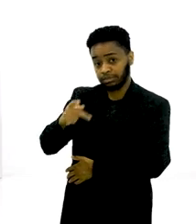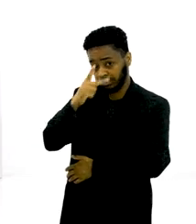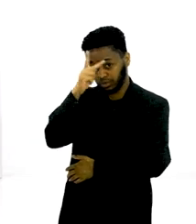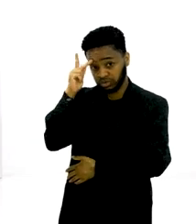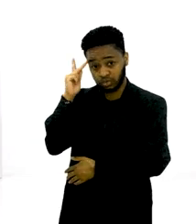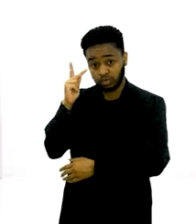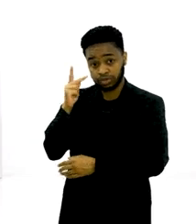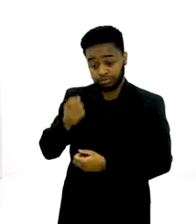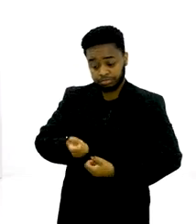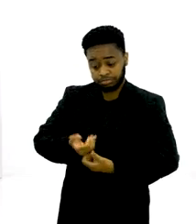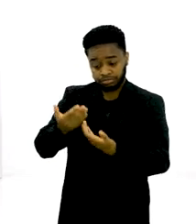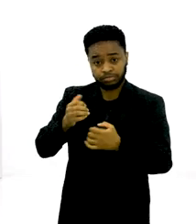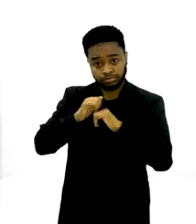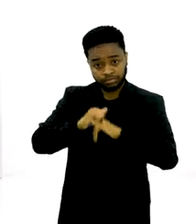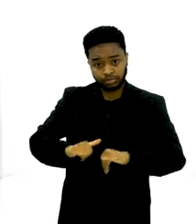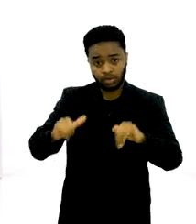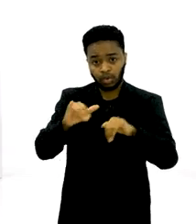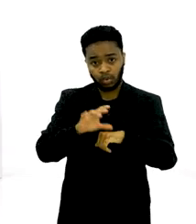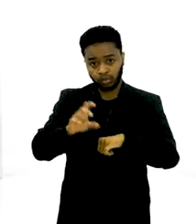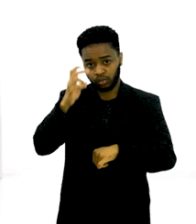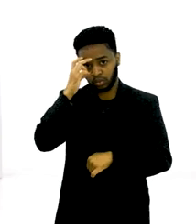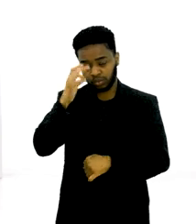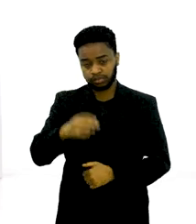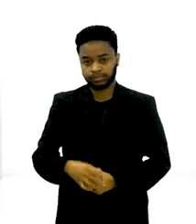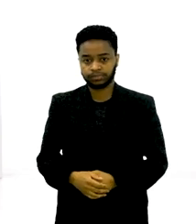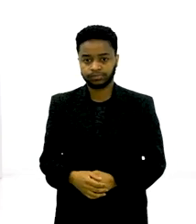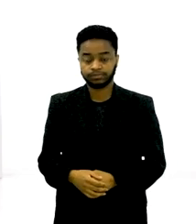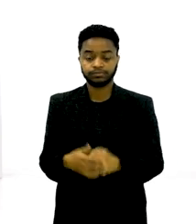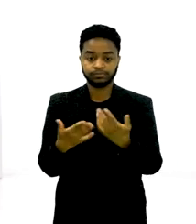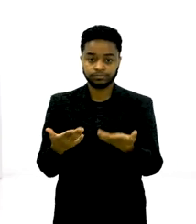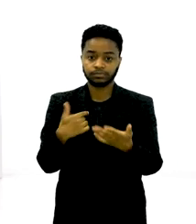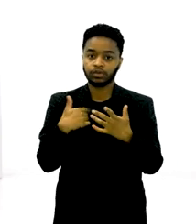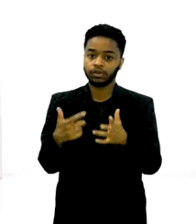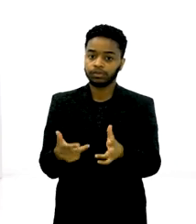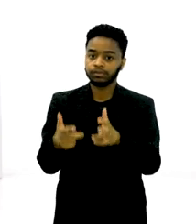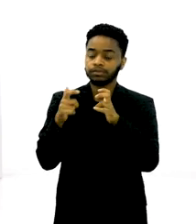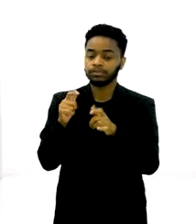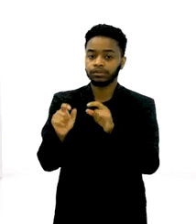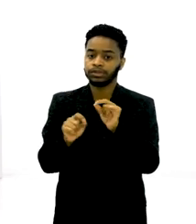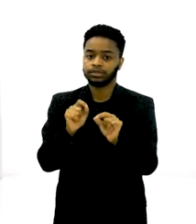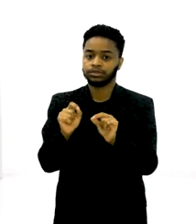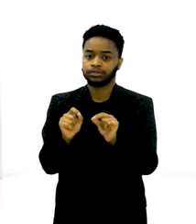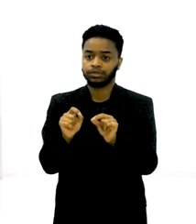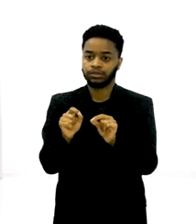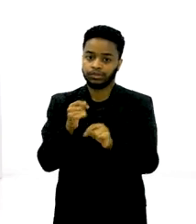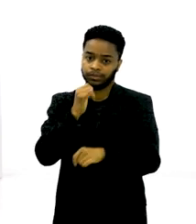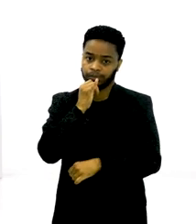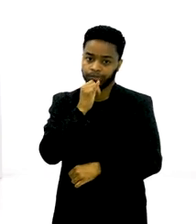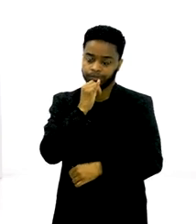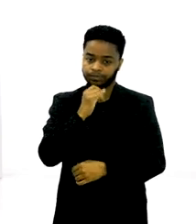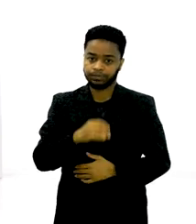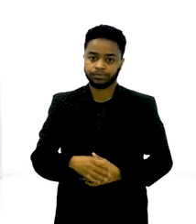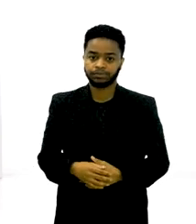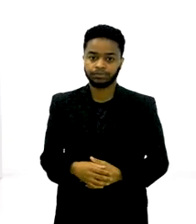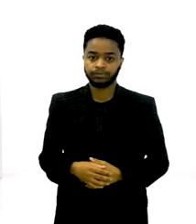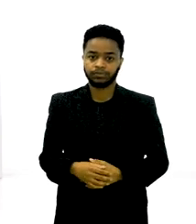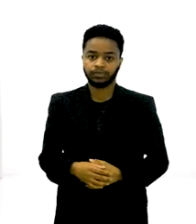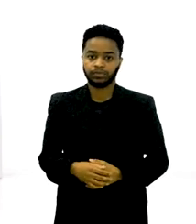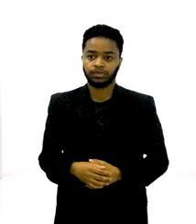né Faz essa cultura porque E aí eu tava observando já eh por